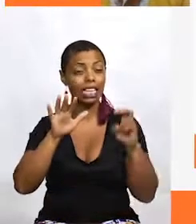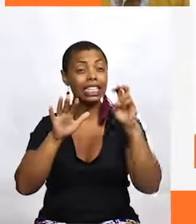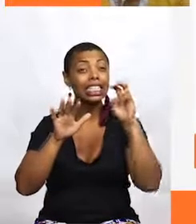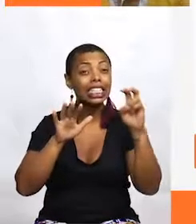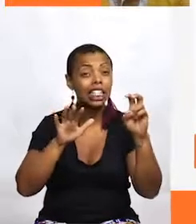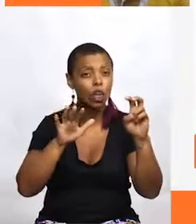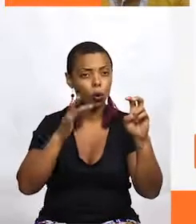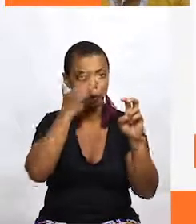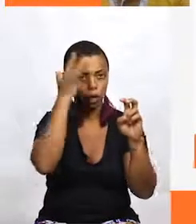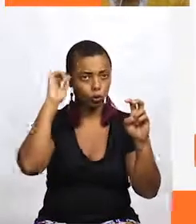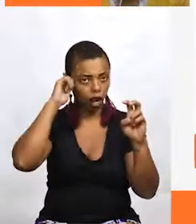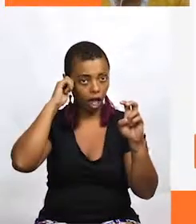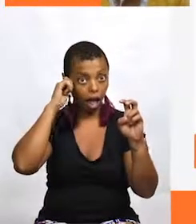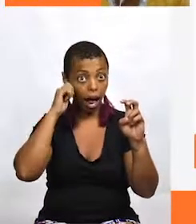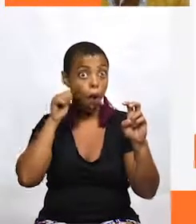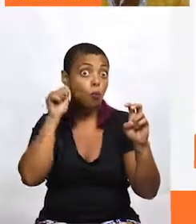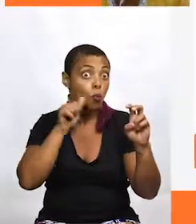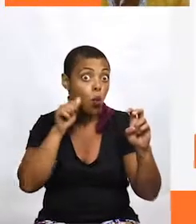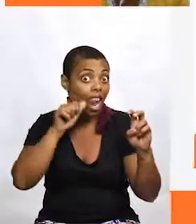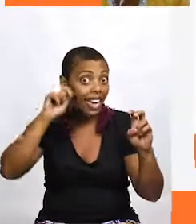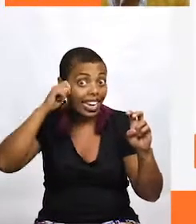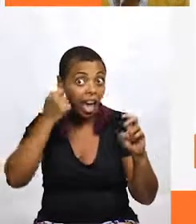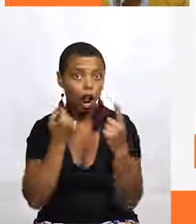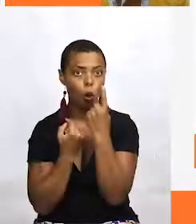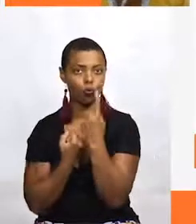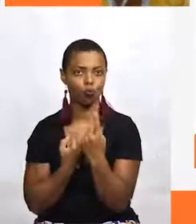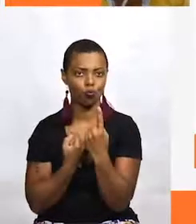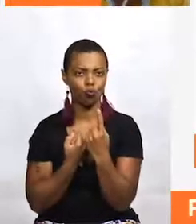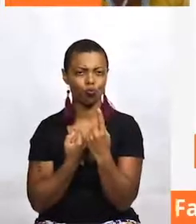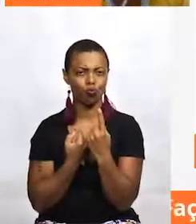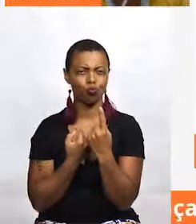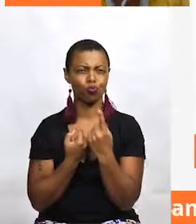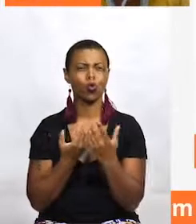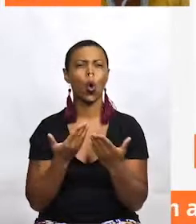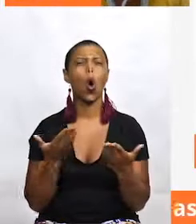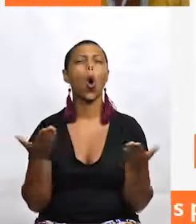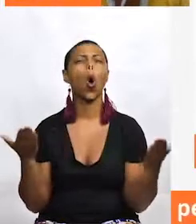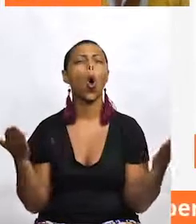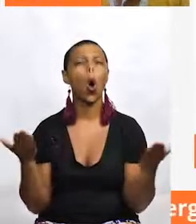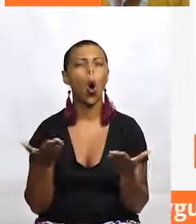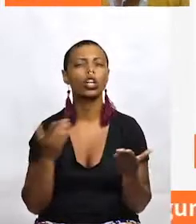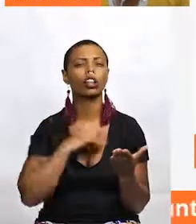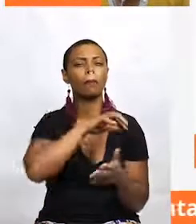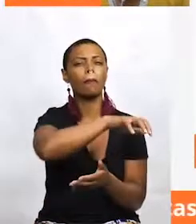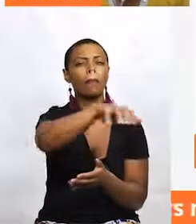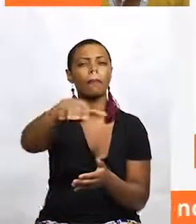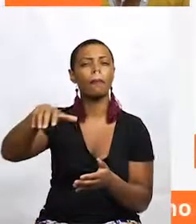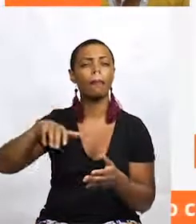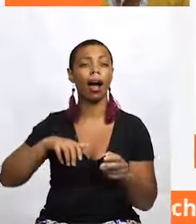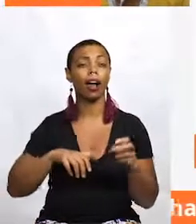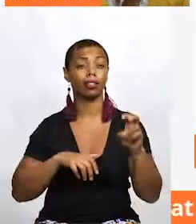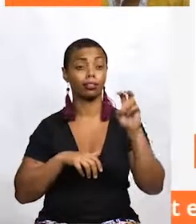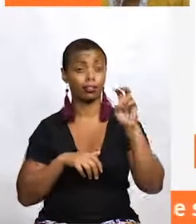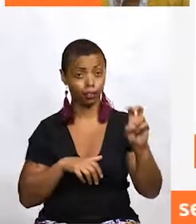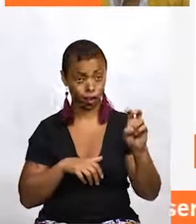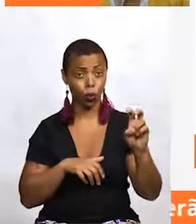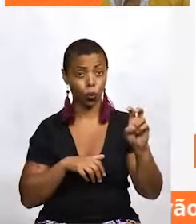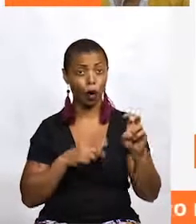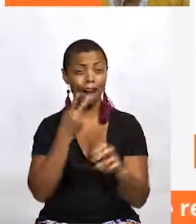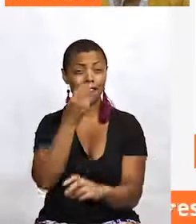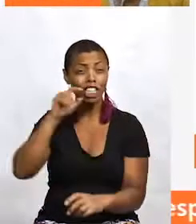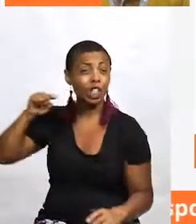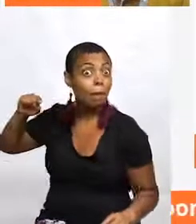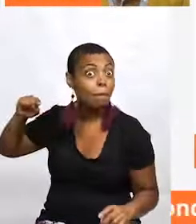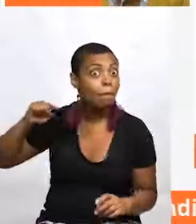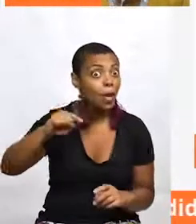negra. Hoje a Federal tem 5 campi, 20 mil estudantes, e o ano retrasado